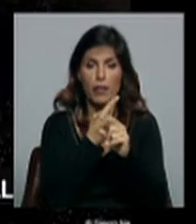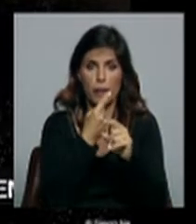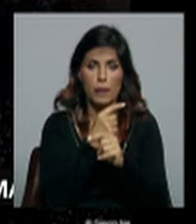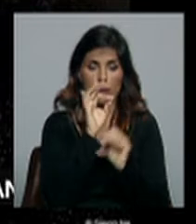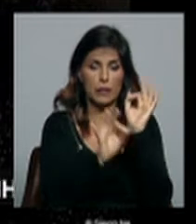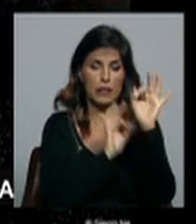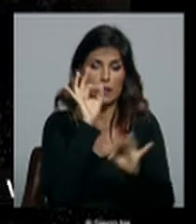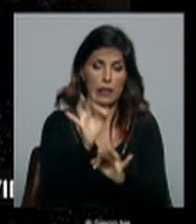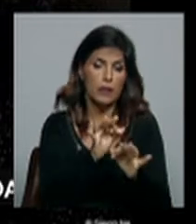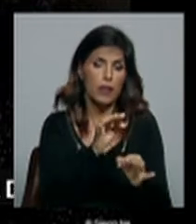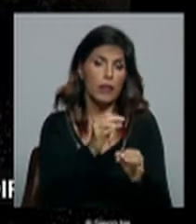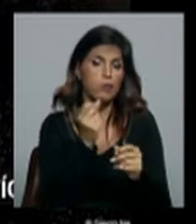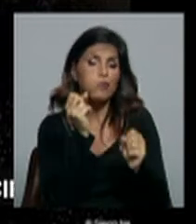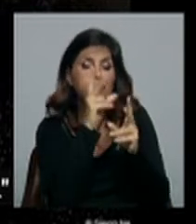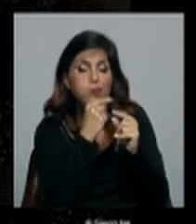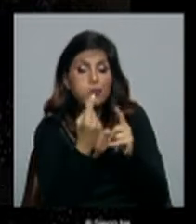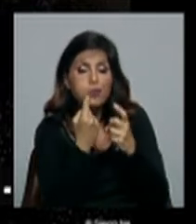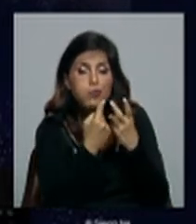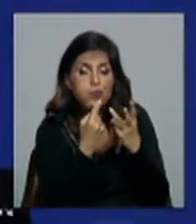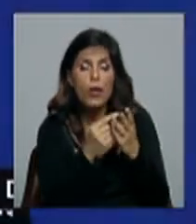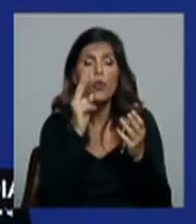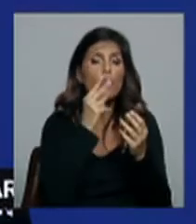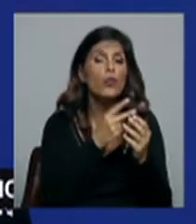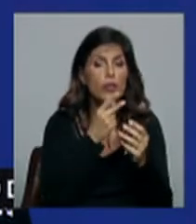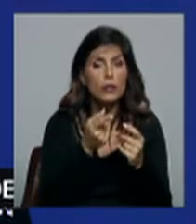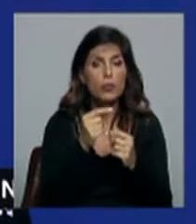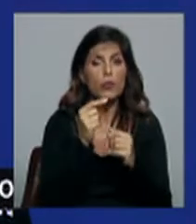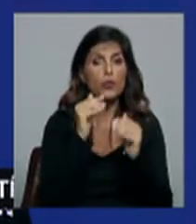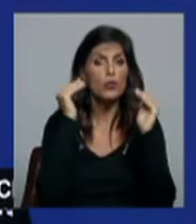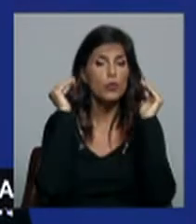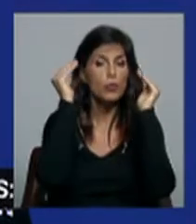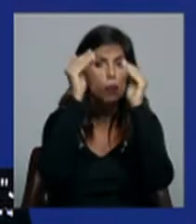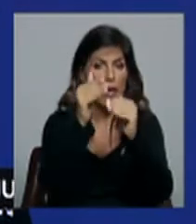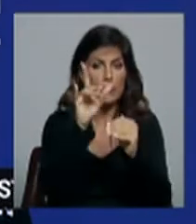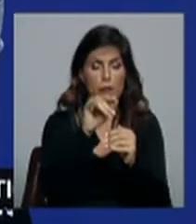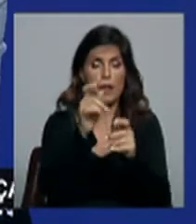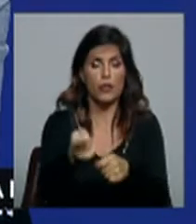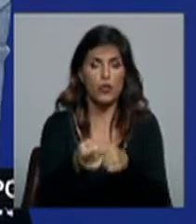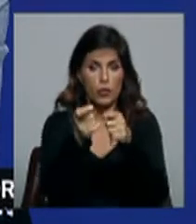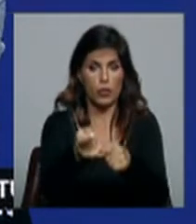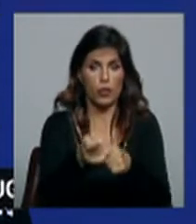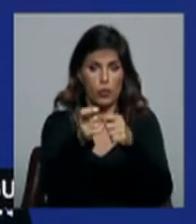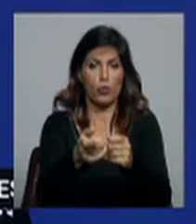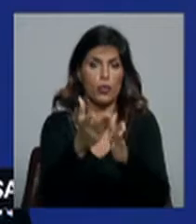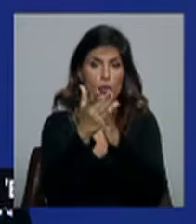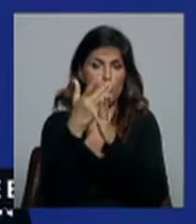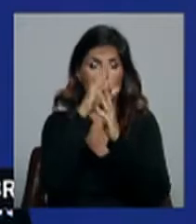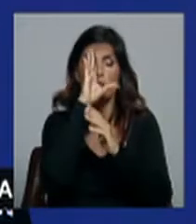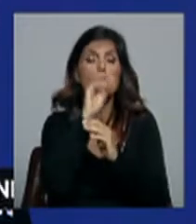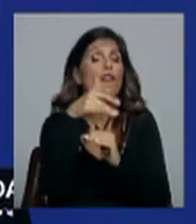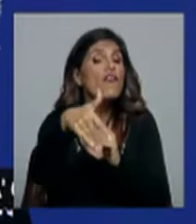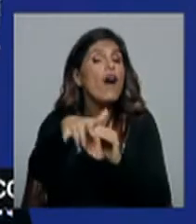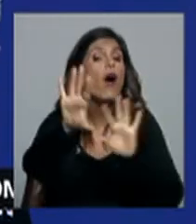regenerativa, para ter também turismo espacial e também estudos sobre agricultura. Não sabemos quando é que isto vai para a frente, mas pelo menos já está a ser